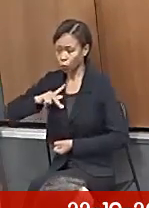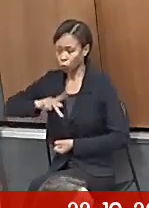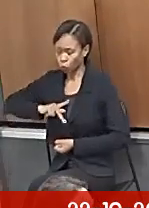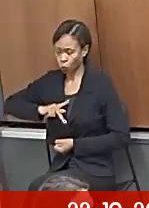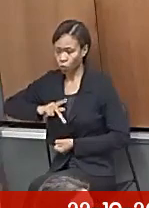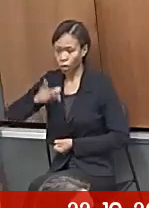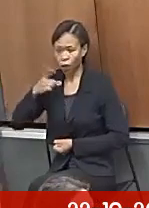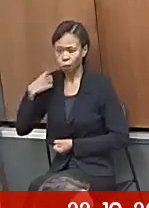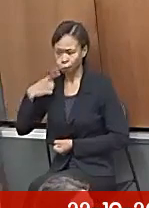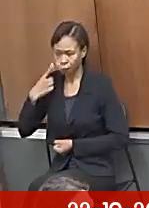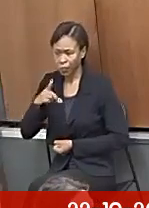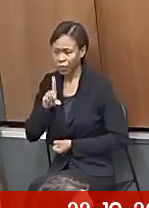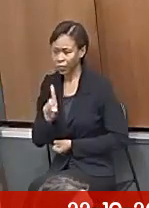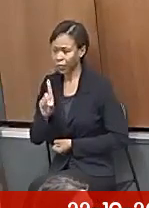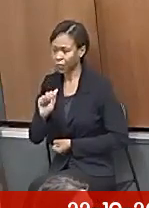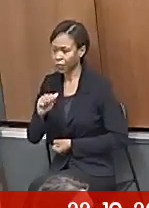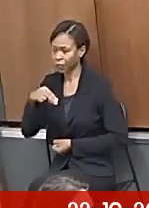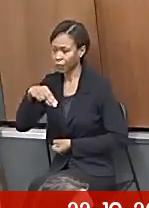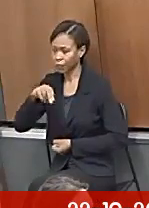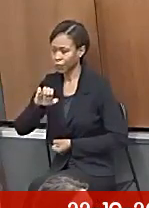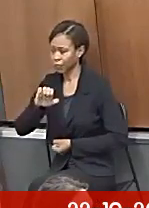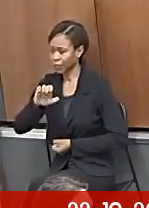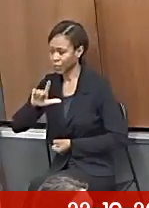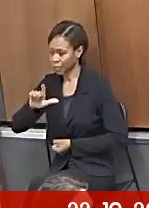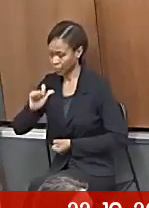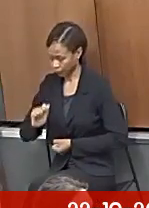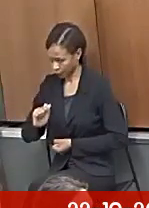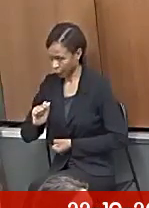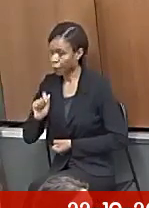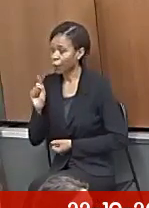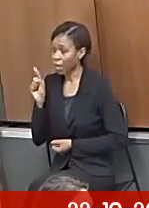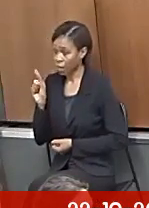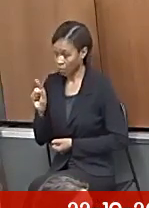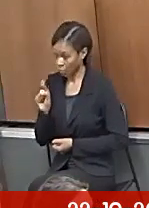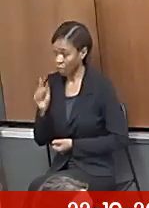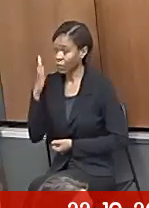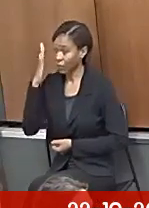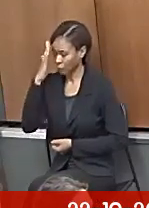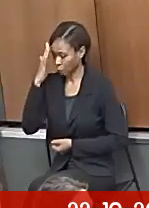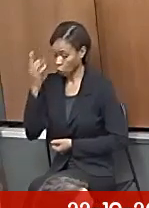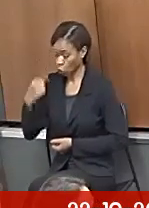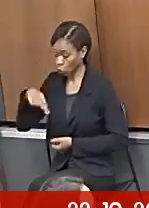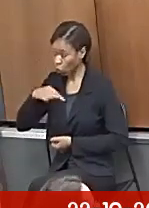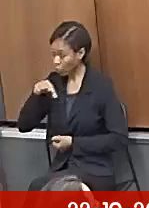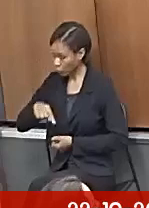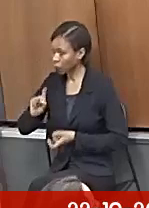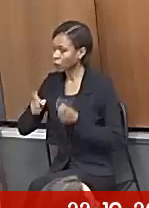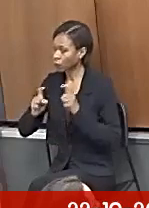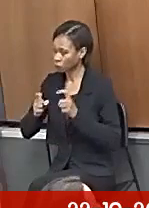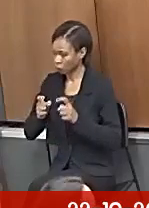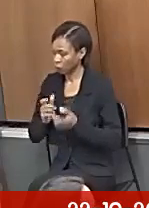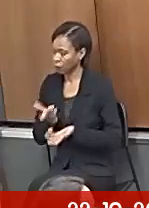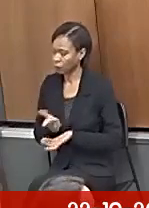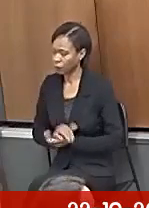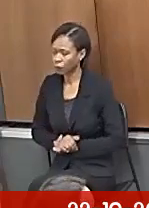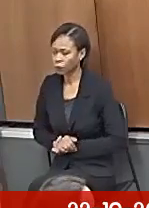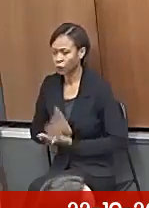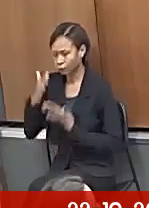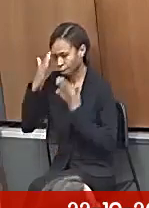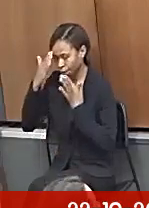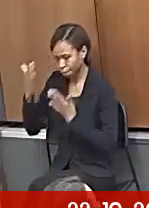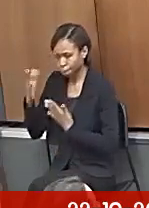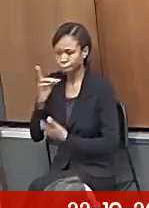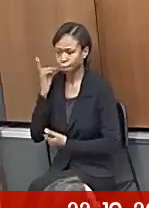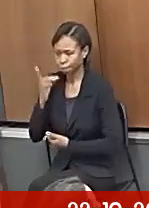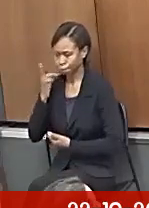Daniela Yokoyama, para que ela tenha conhecimento daquilo que nós estamos tratando nessa audiência. Obrigado. Muito bem. Obrigado, deputado.